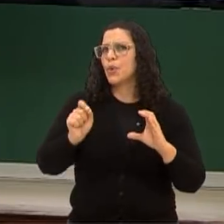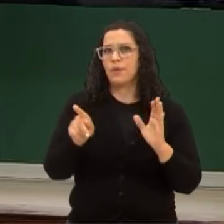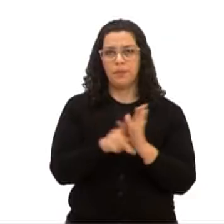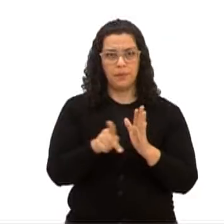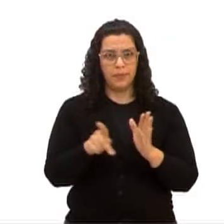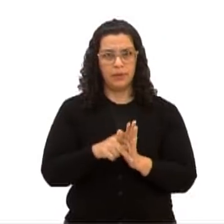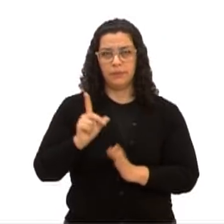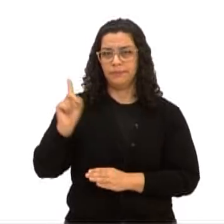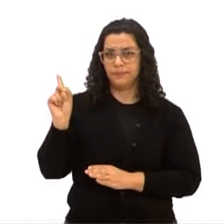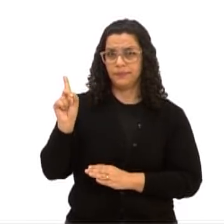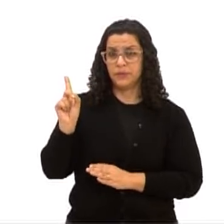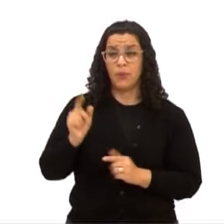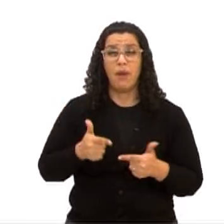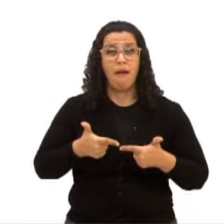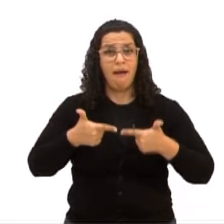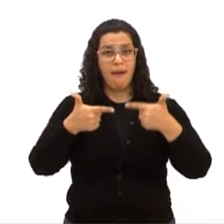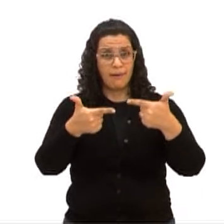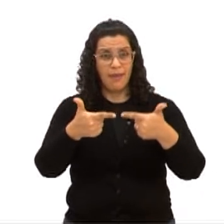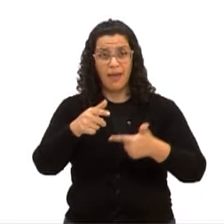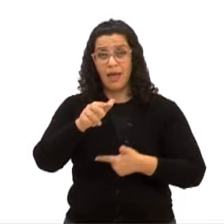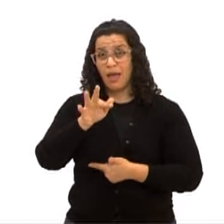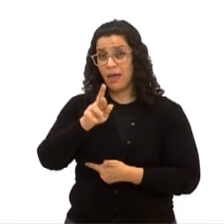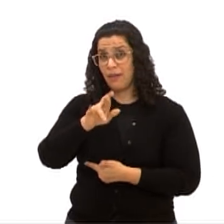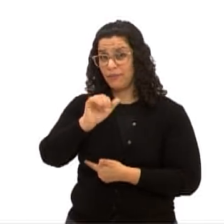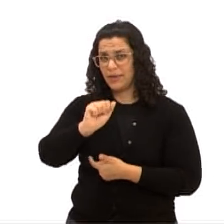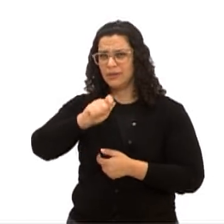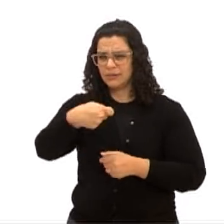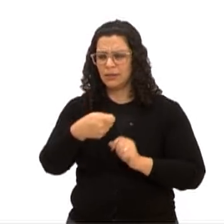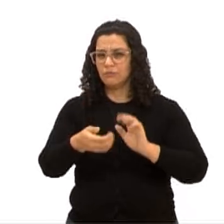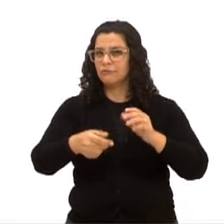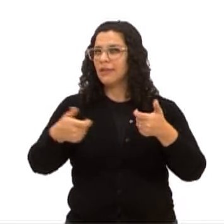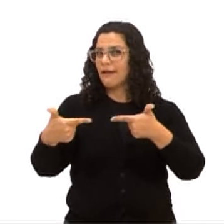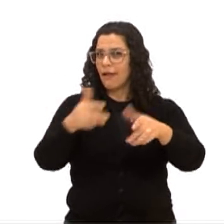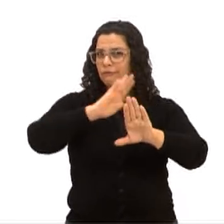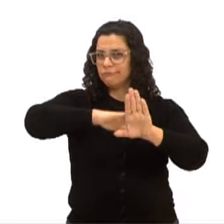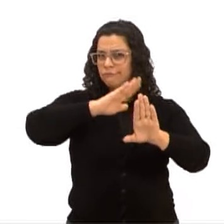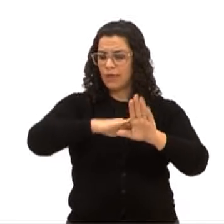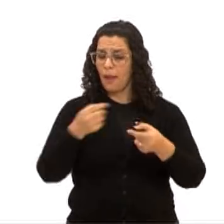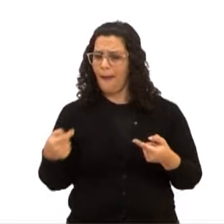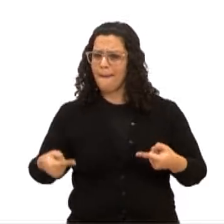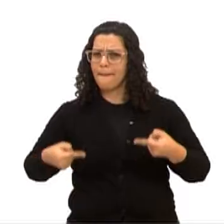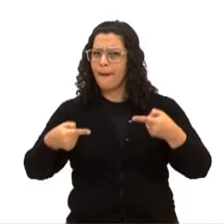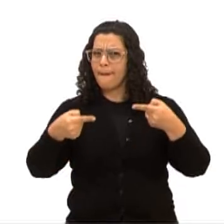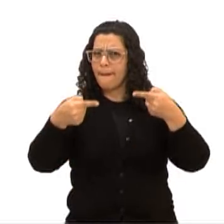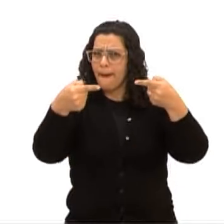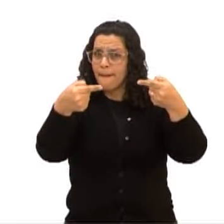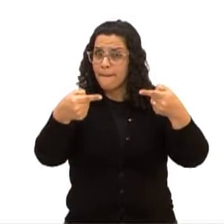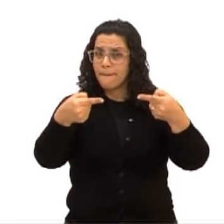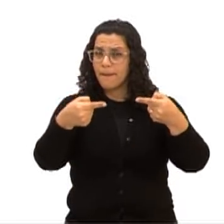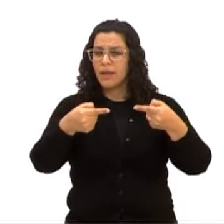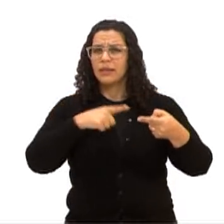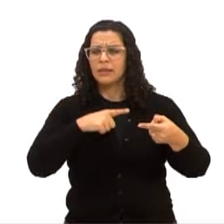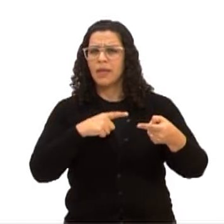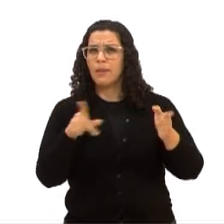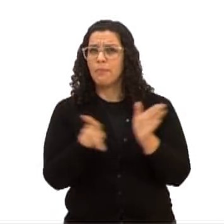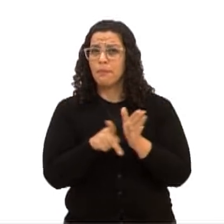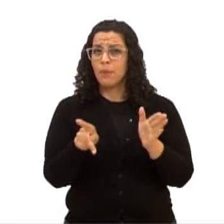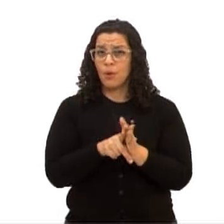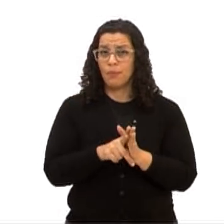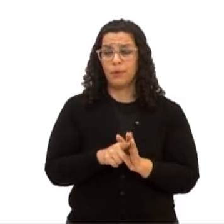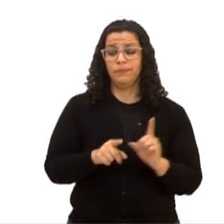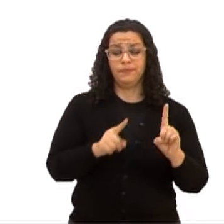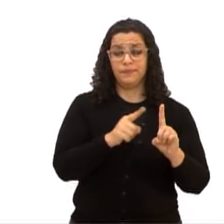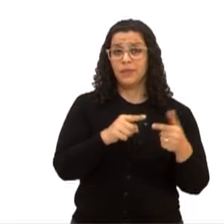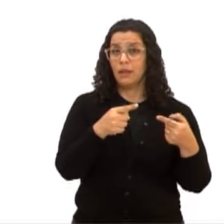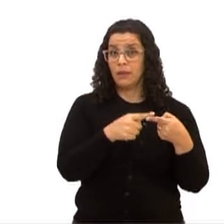momento? Bom, a Guerra Fria foi o período em que aconteceu disputas e conflitos indiretos entre os